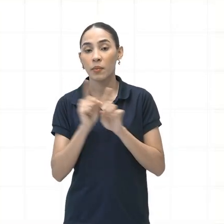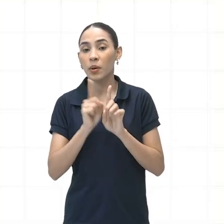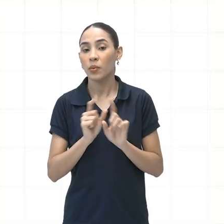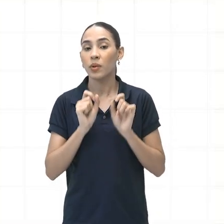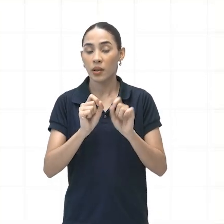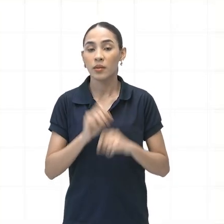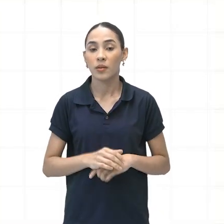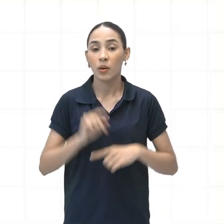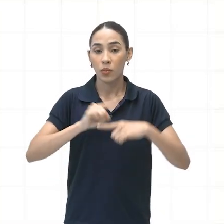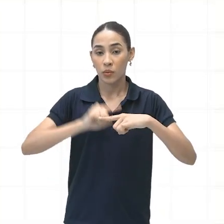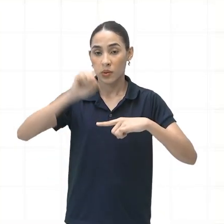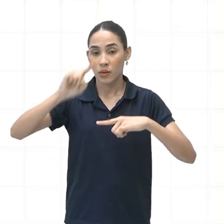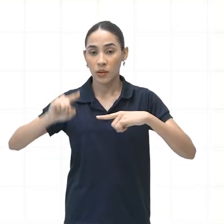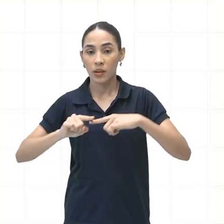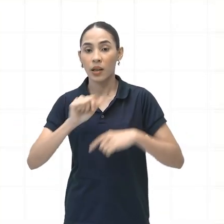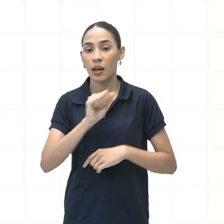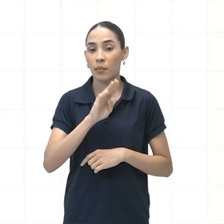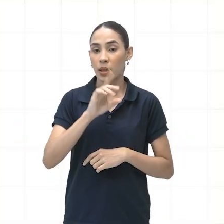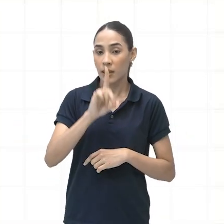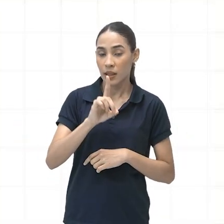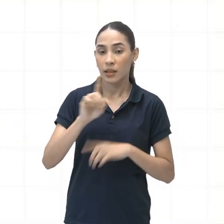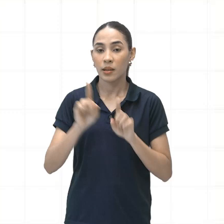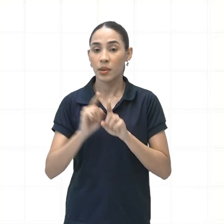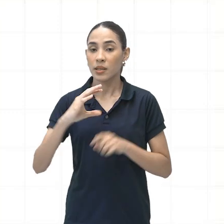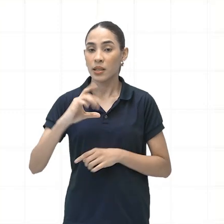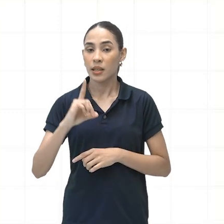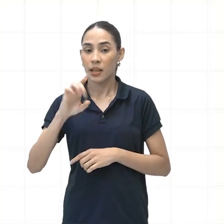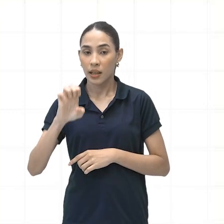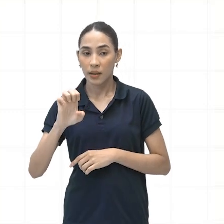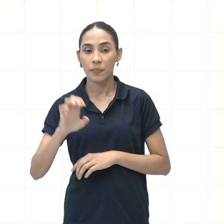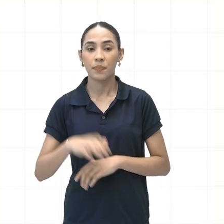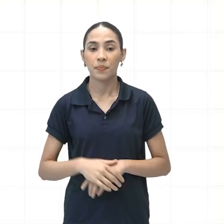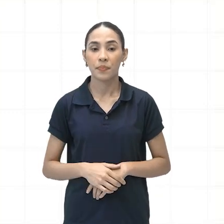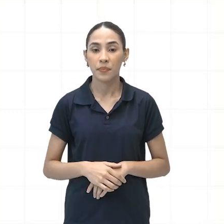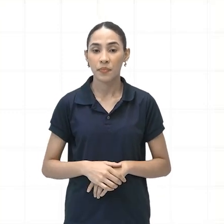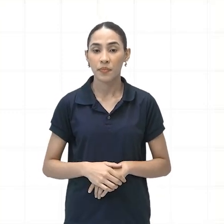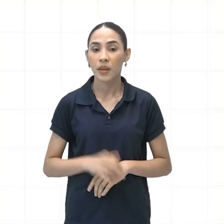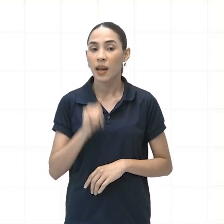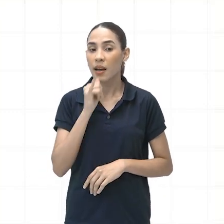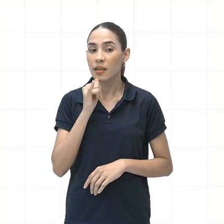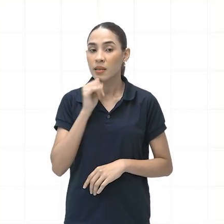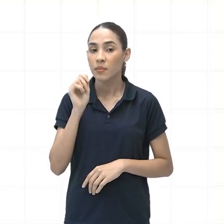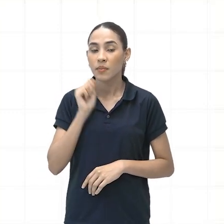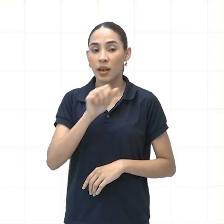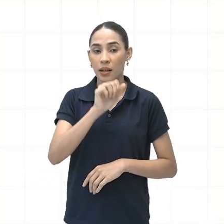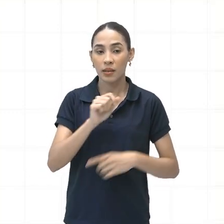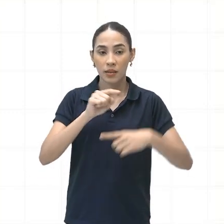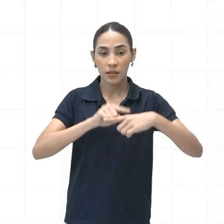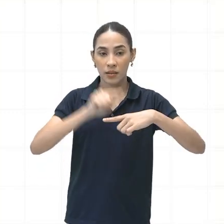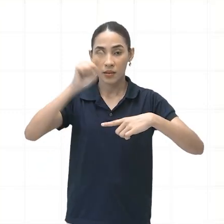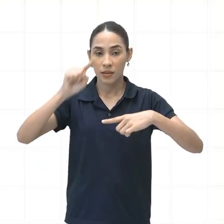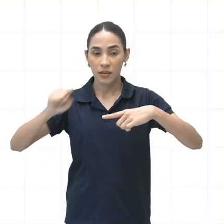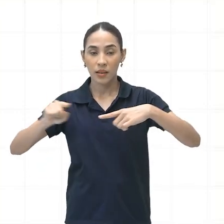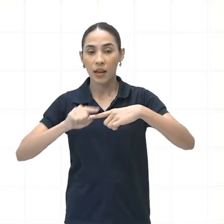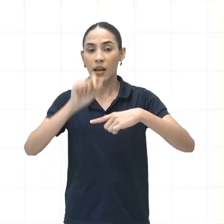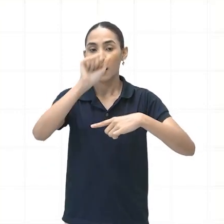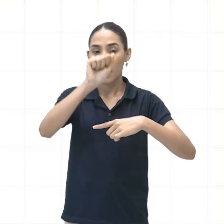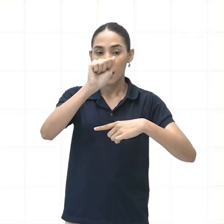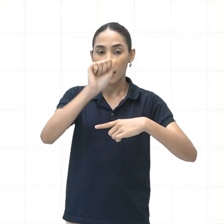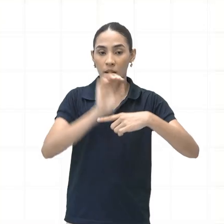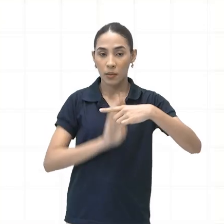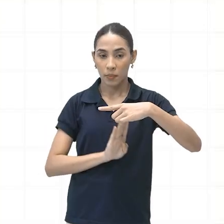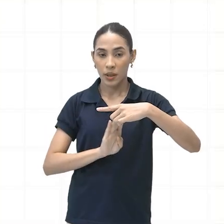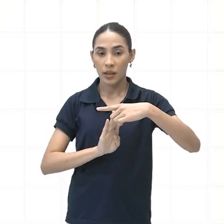que os triângulos ABD e CDE, ó, o triângulo ABD